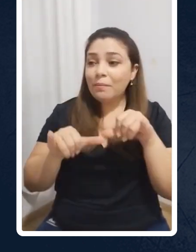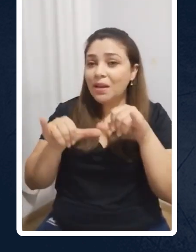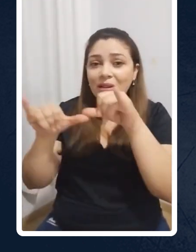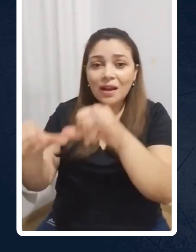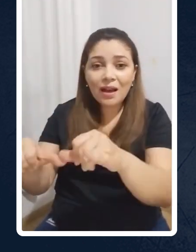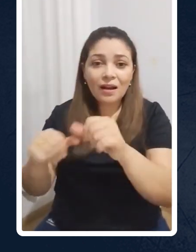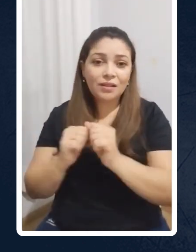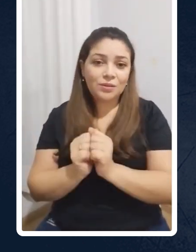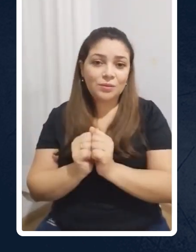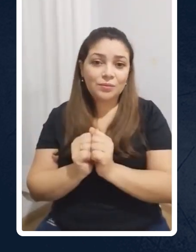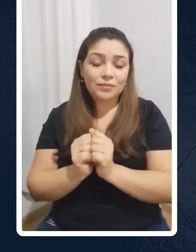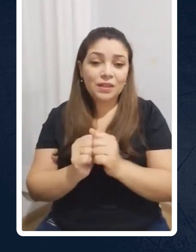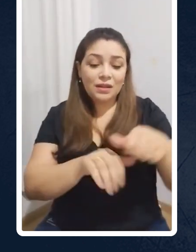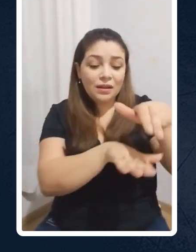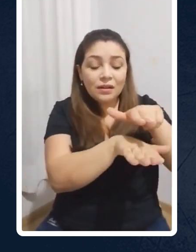para que livro?